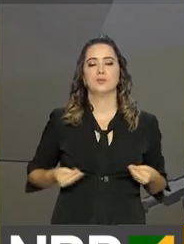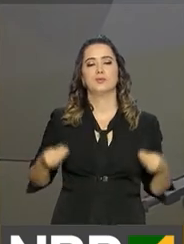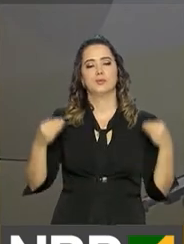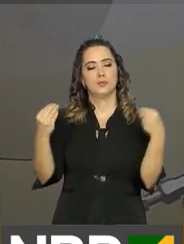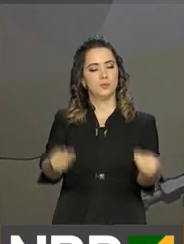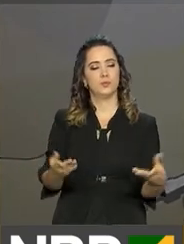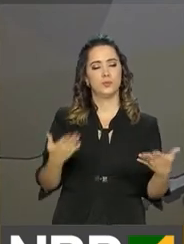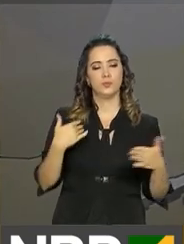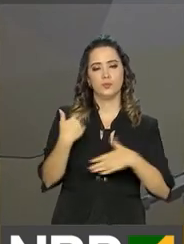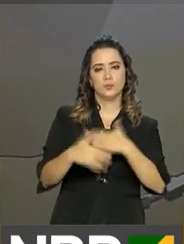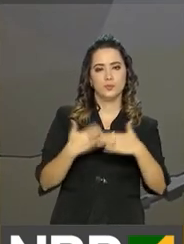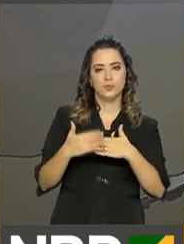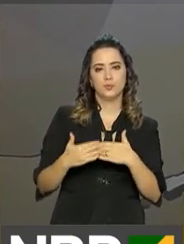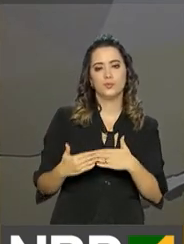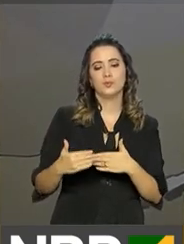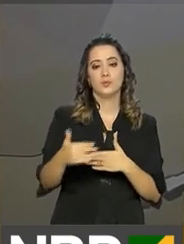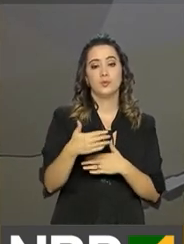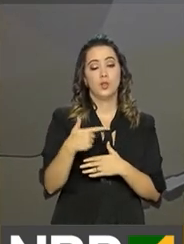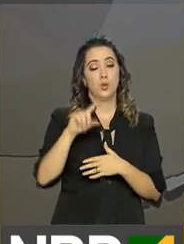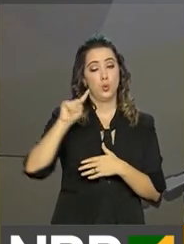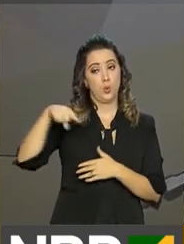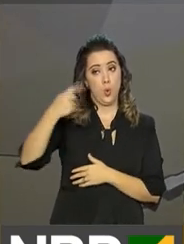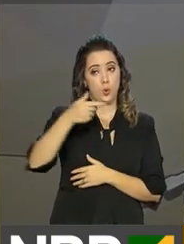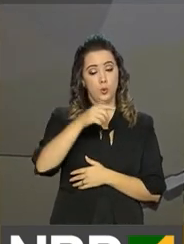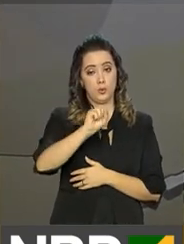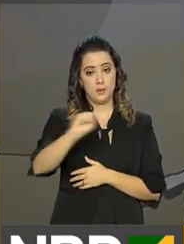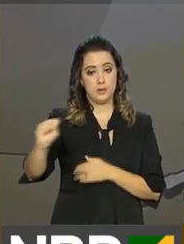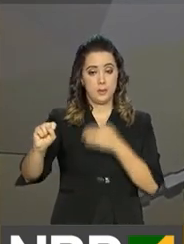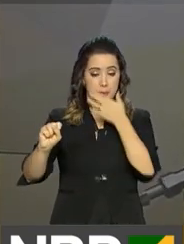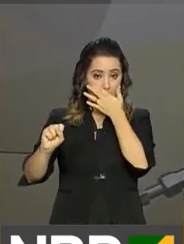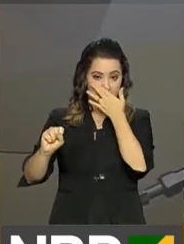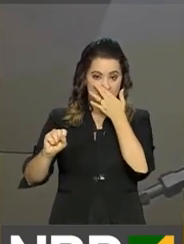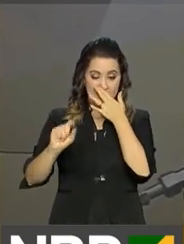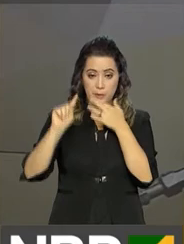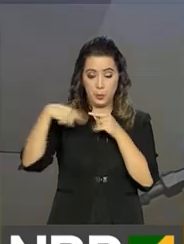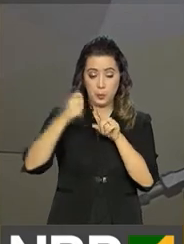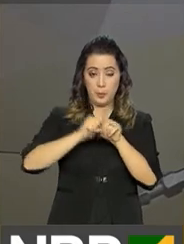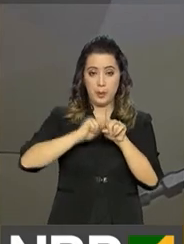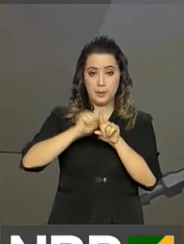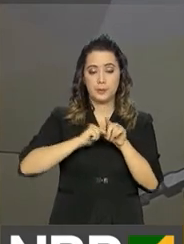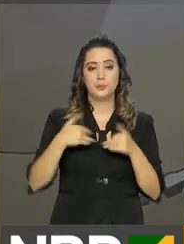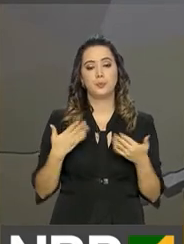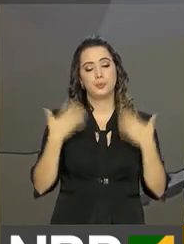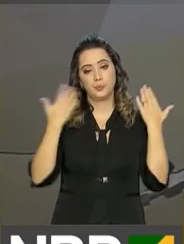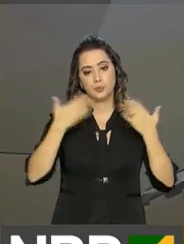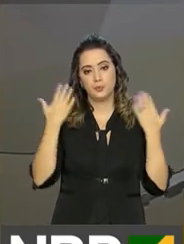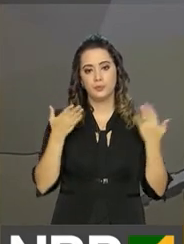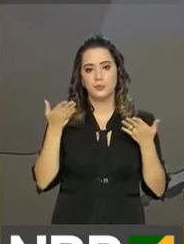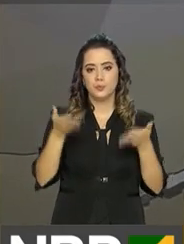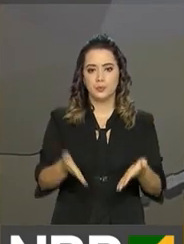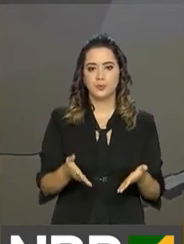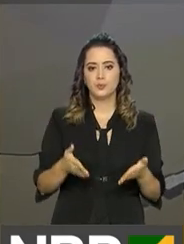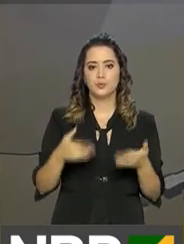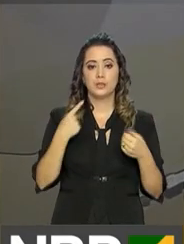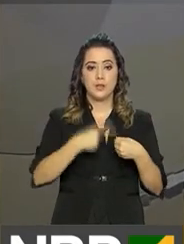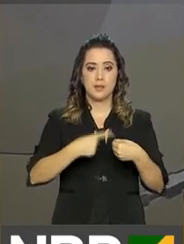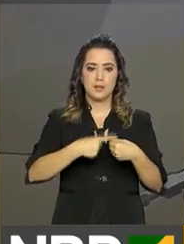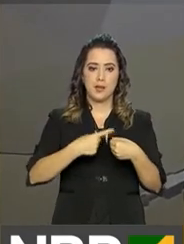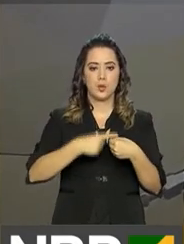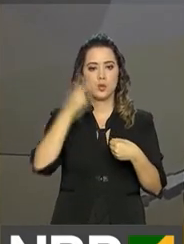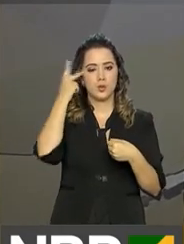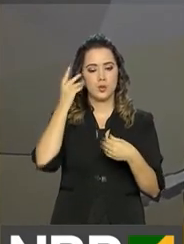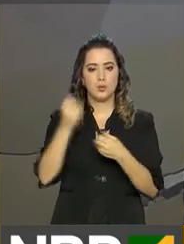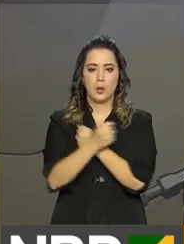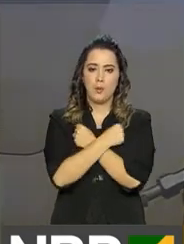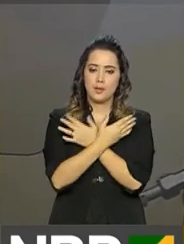partir do semestre que vem, do mês que vem. E a alegria de estar aqui em Caraguatatuba,